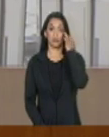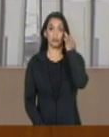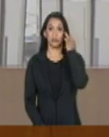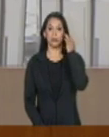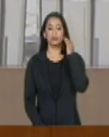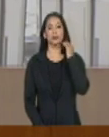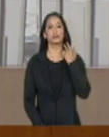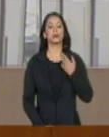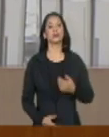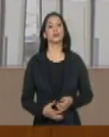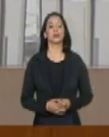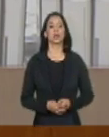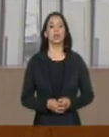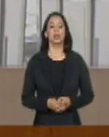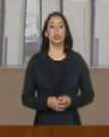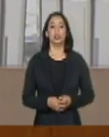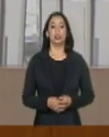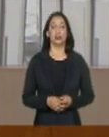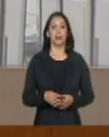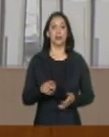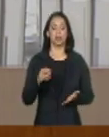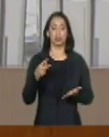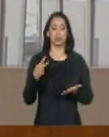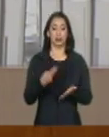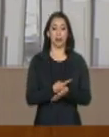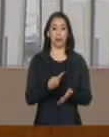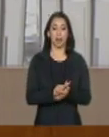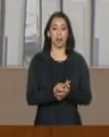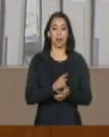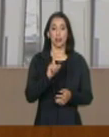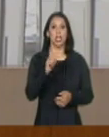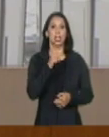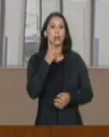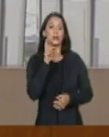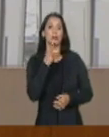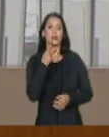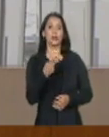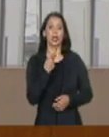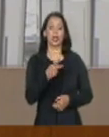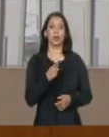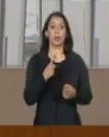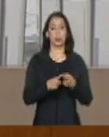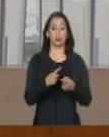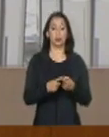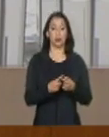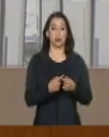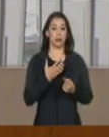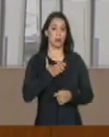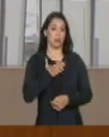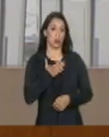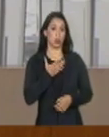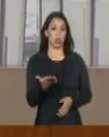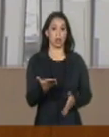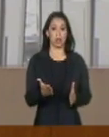Dessa impunidade, não se ouve falar. Talvez porque muitos não gostem de pobre.